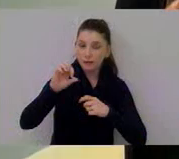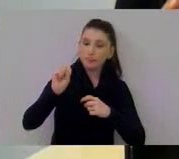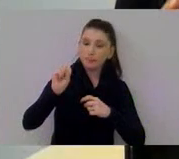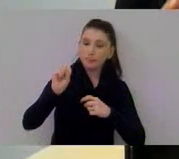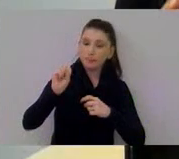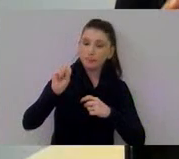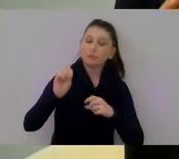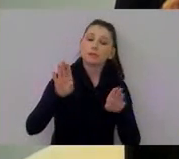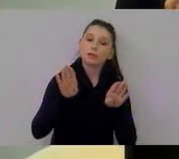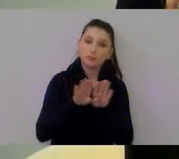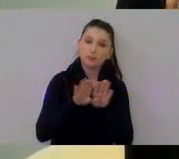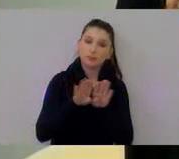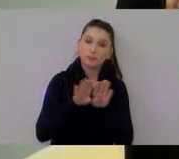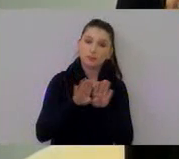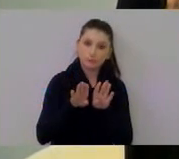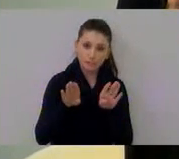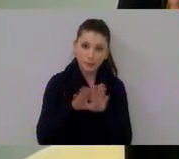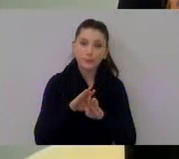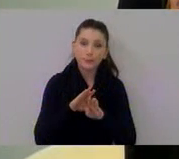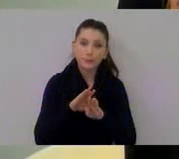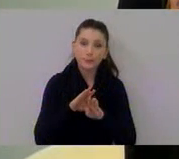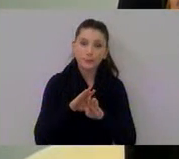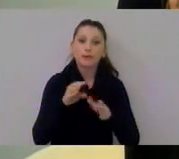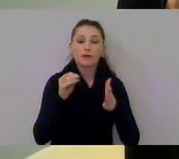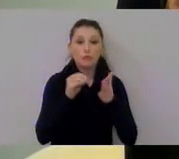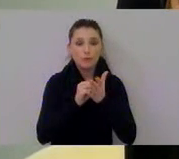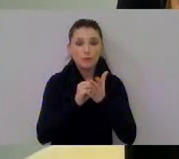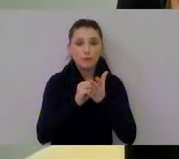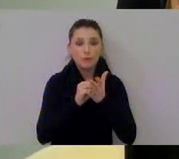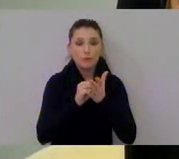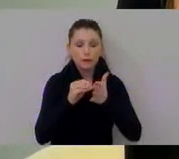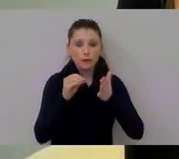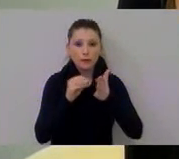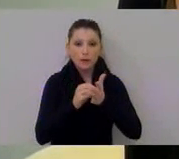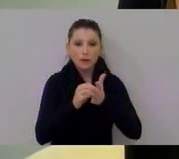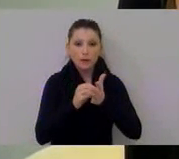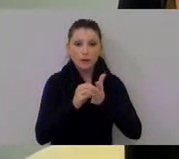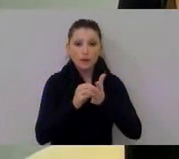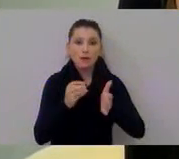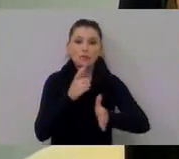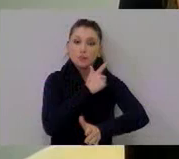o governo devia fazer